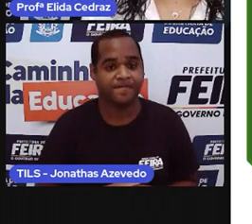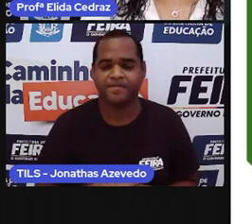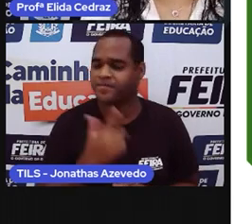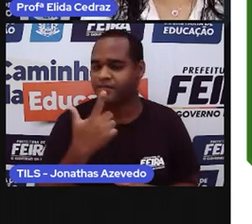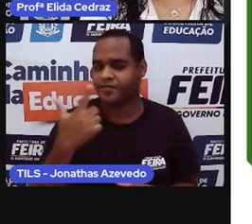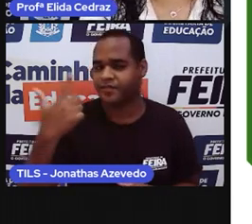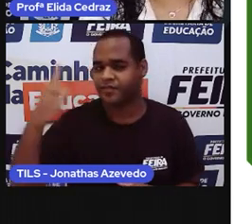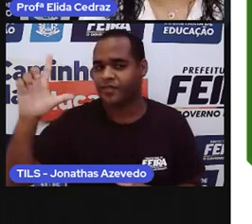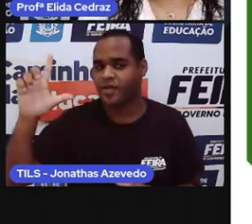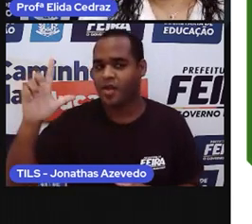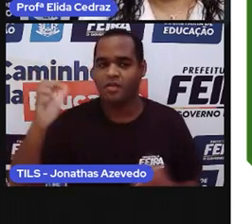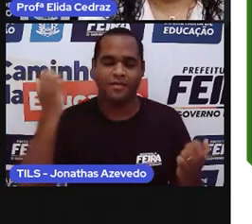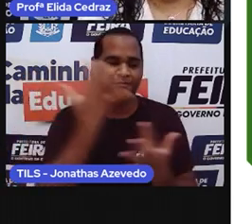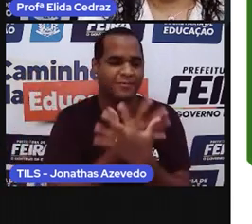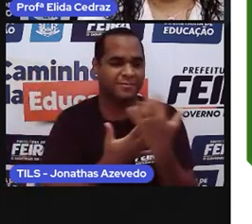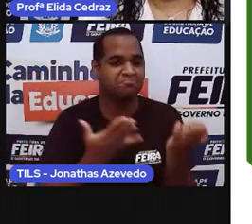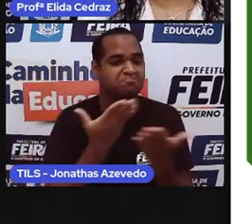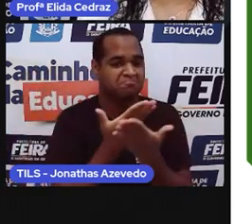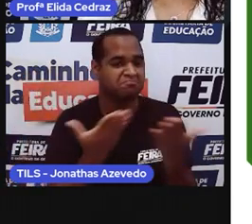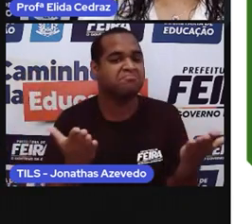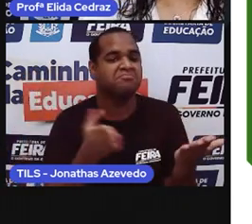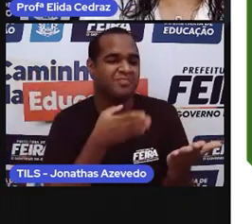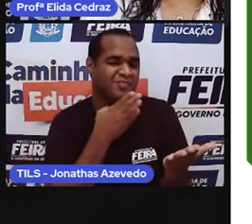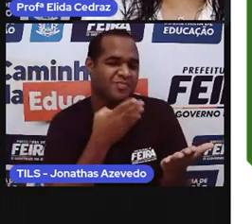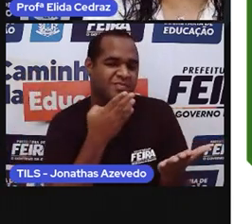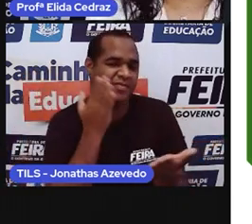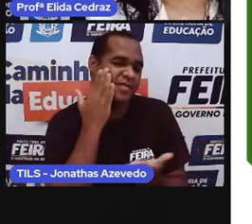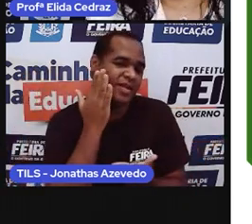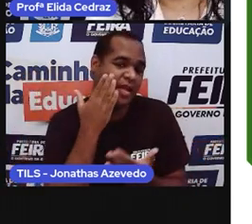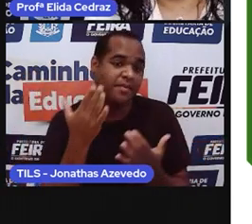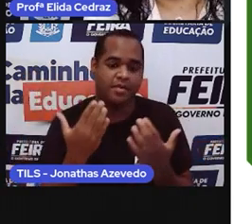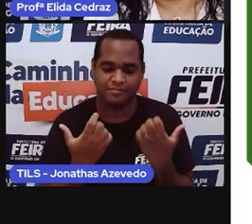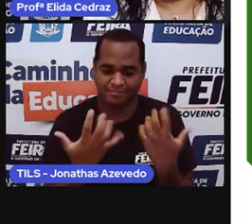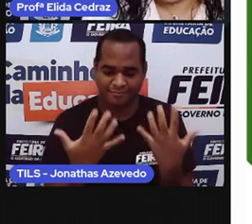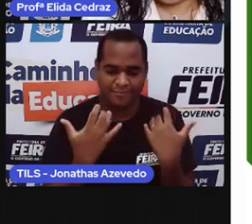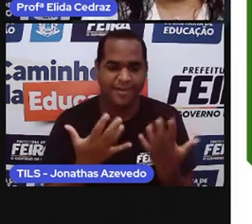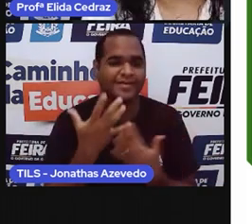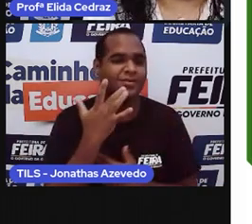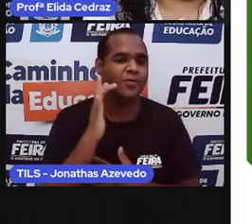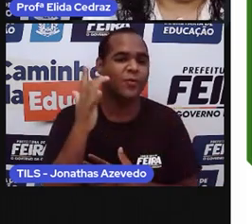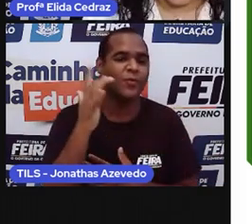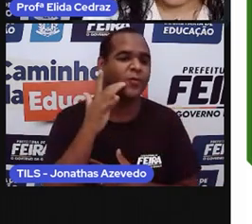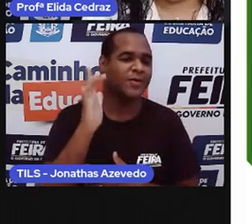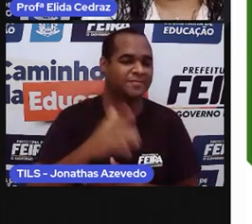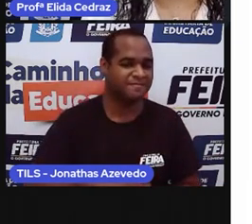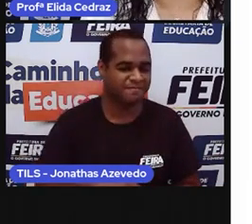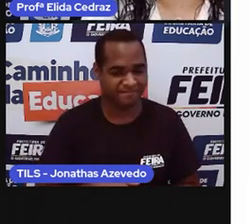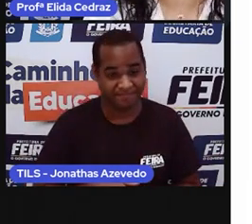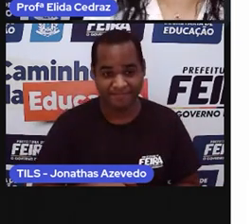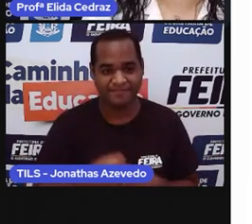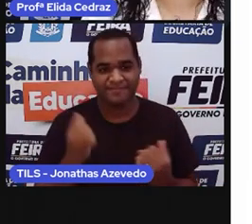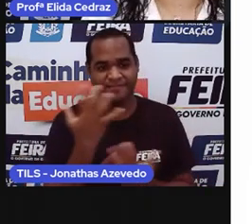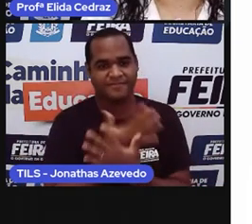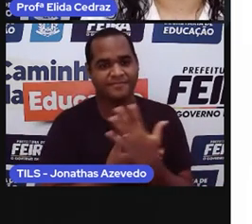Outra música que vocês conhecem, né? Alecrim Dourado. Vamos cantar?